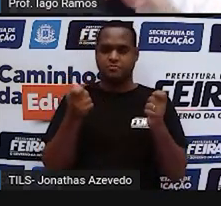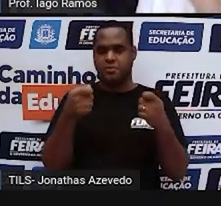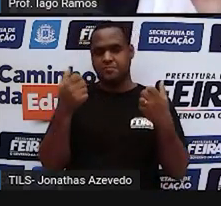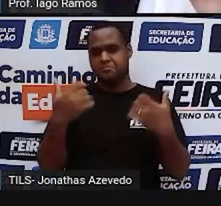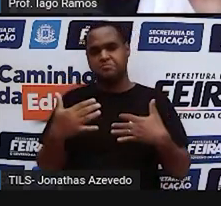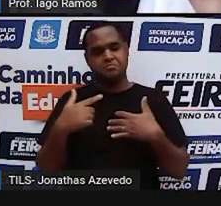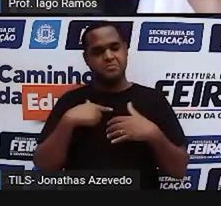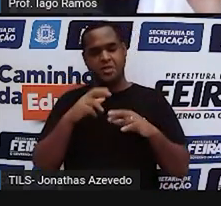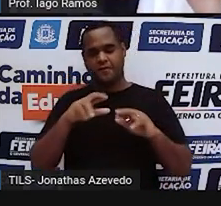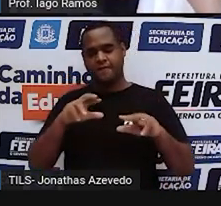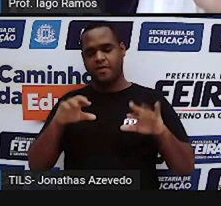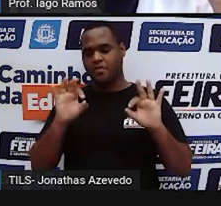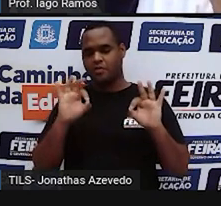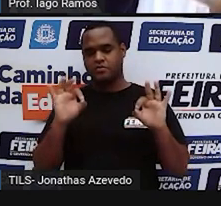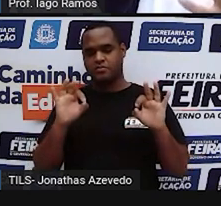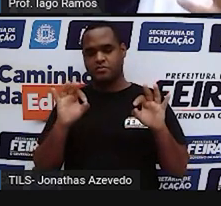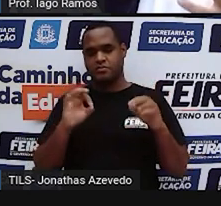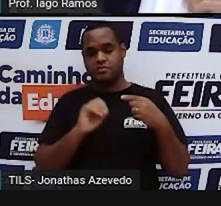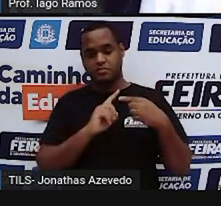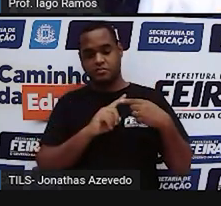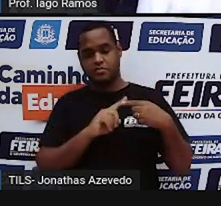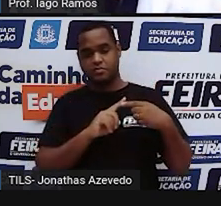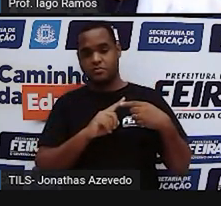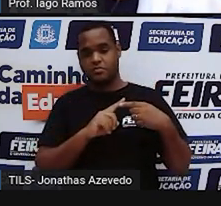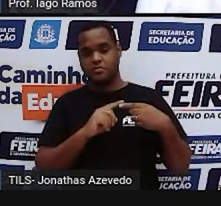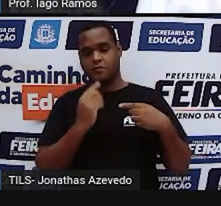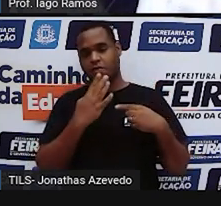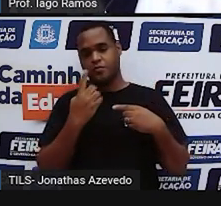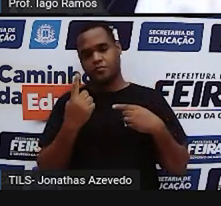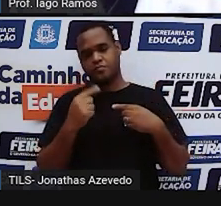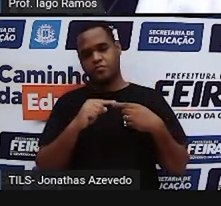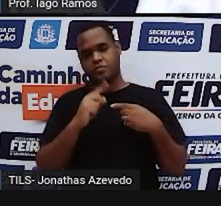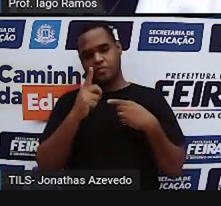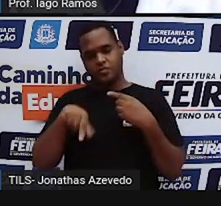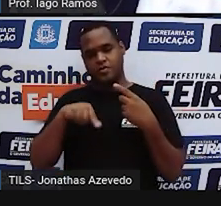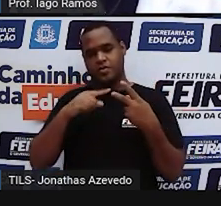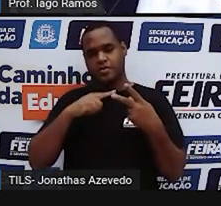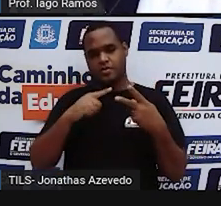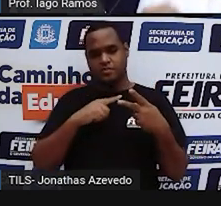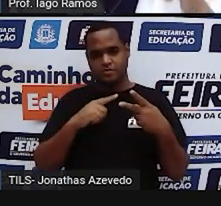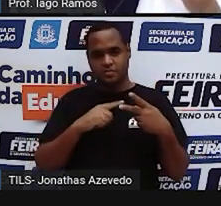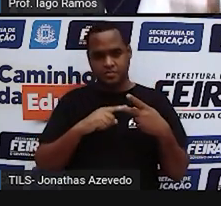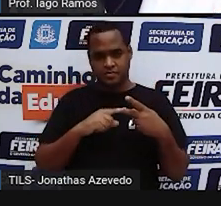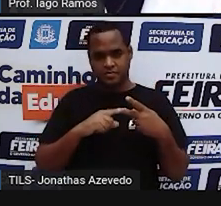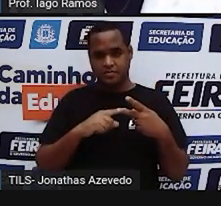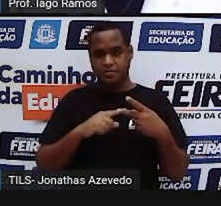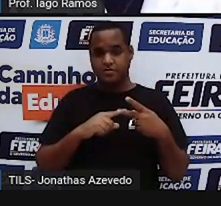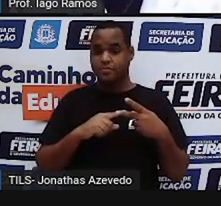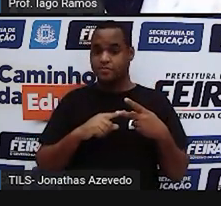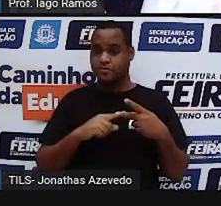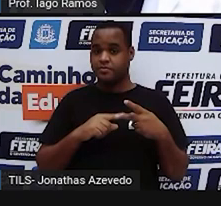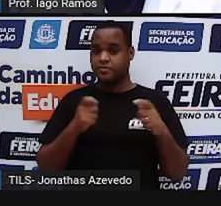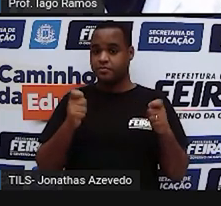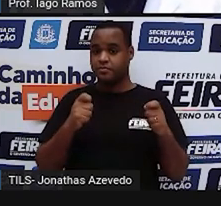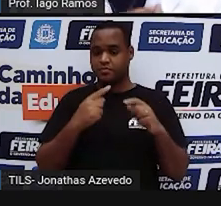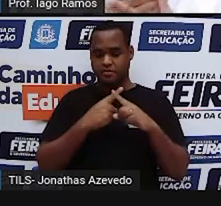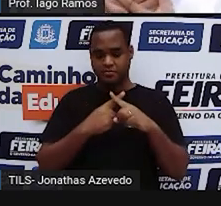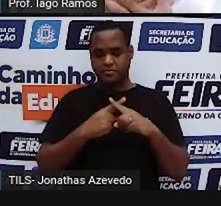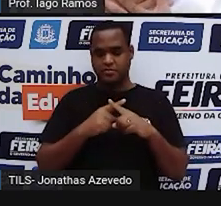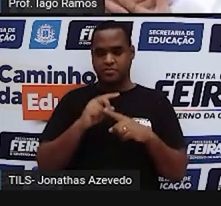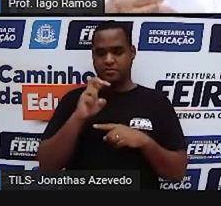não faria mais nada fico aguardando o próximo passo o próximo passo é multiplicar por cinco